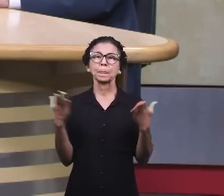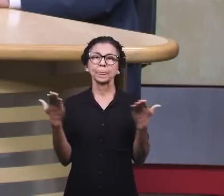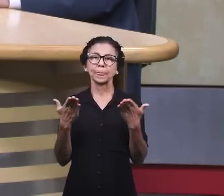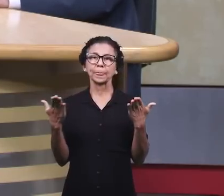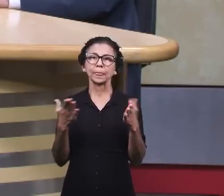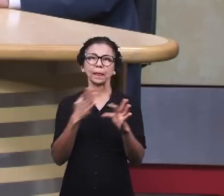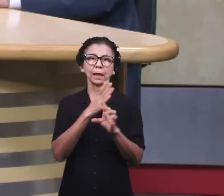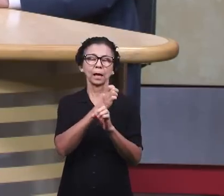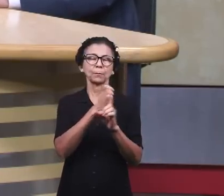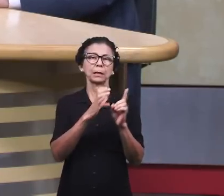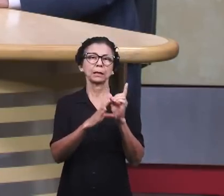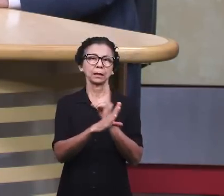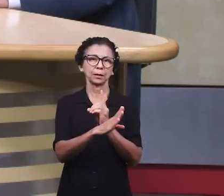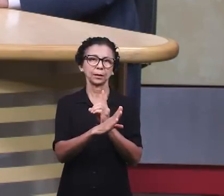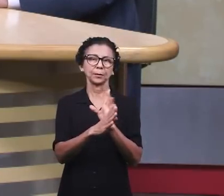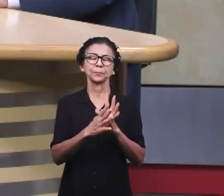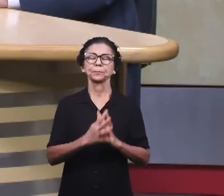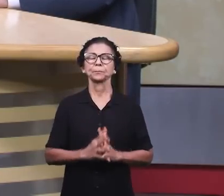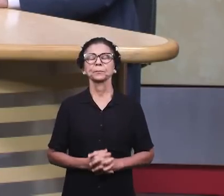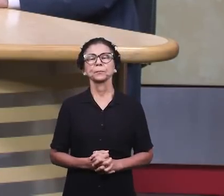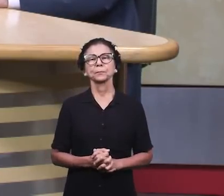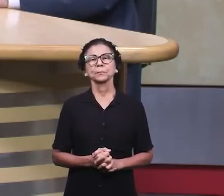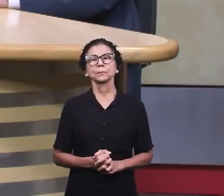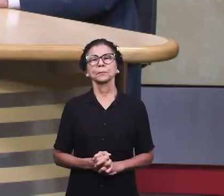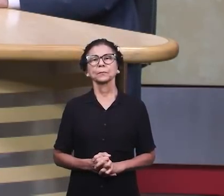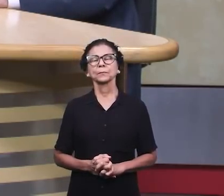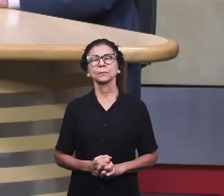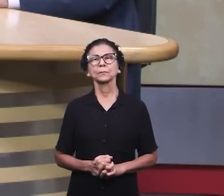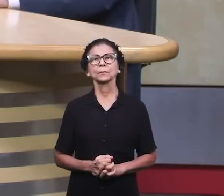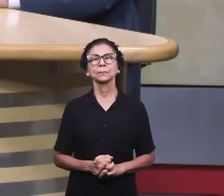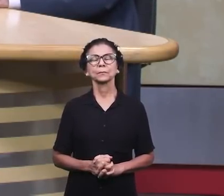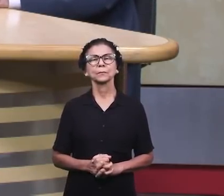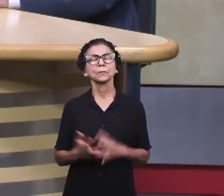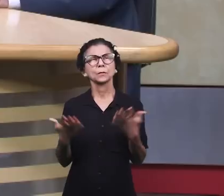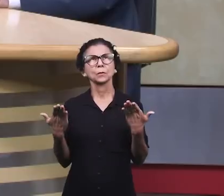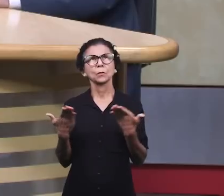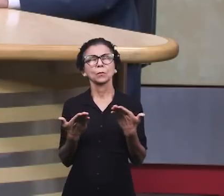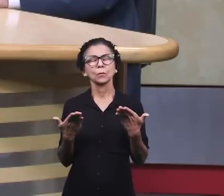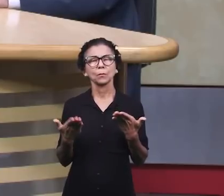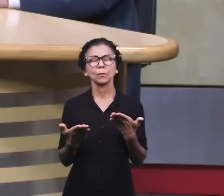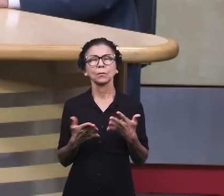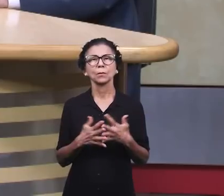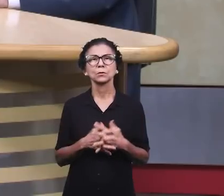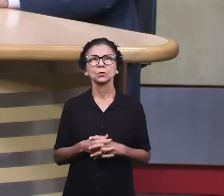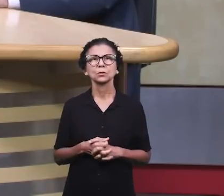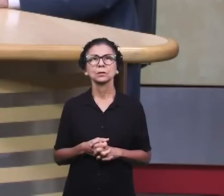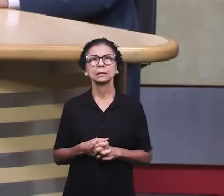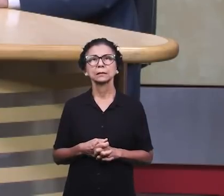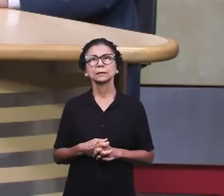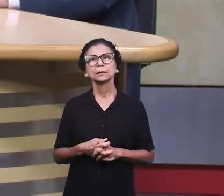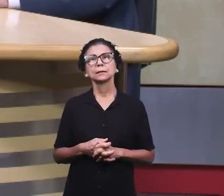hoje. Rapaz, a EBD, ô Gilson, hoje, eu falo para os companheiros... Escola Bíblica Dominical.